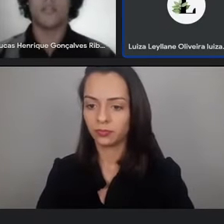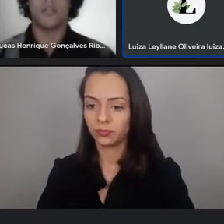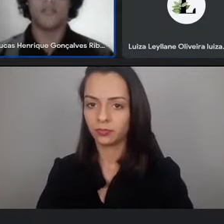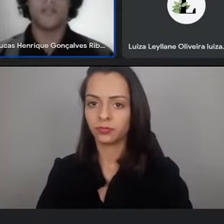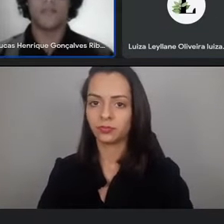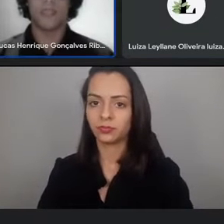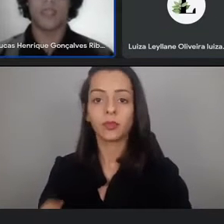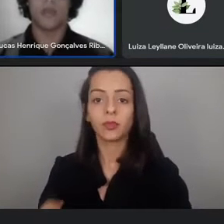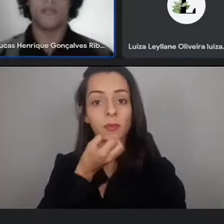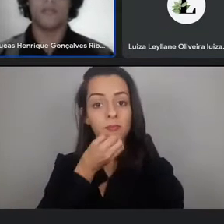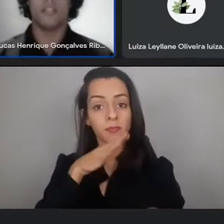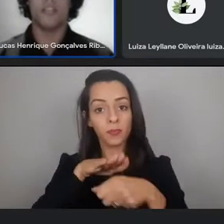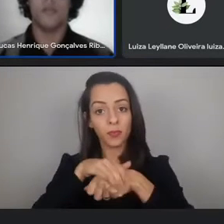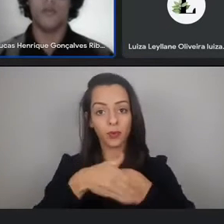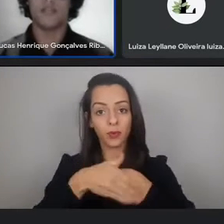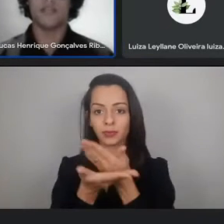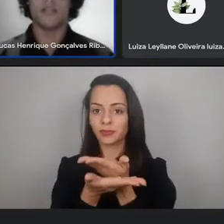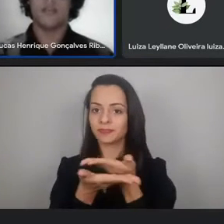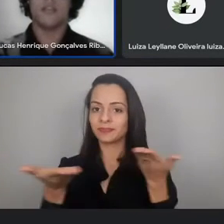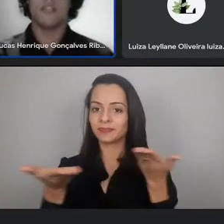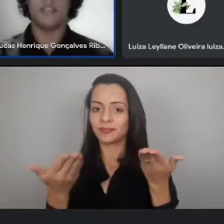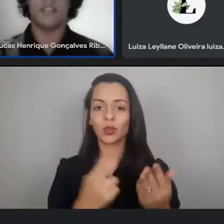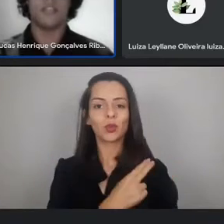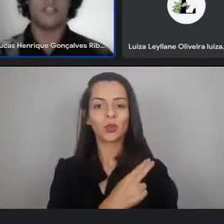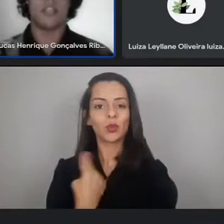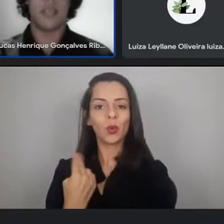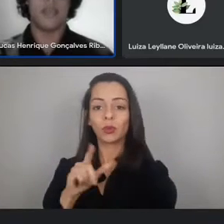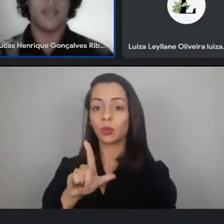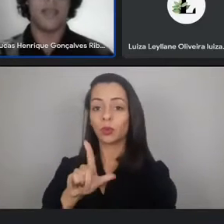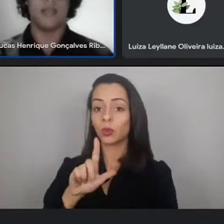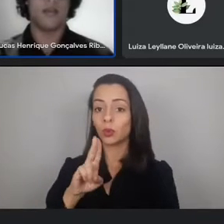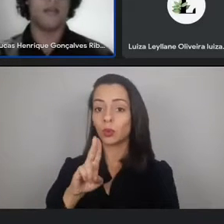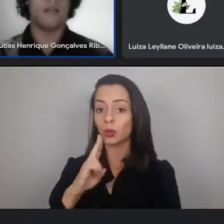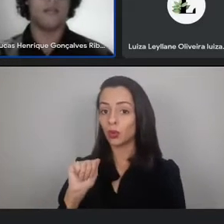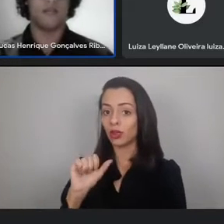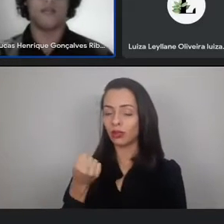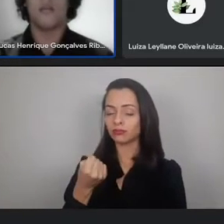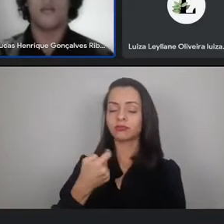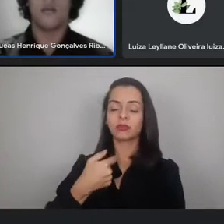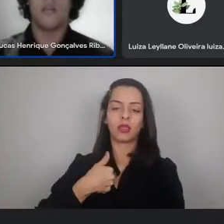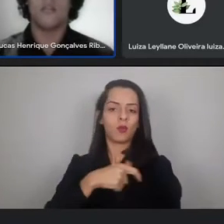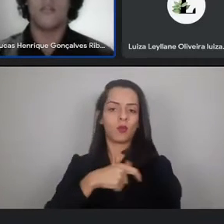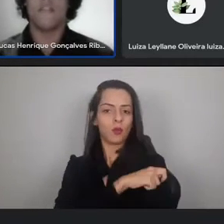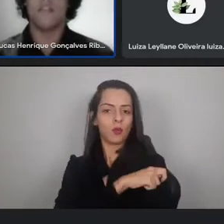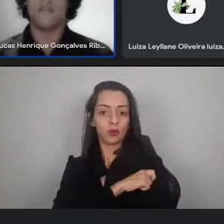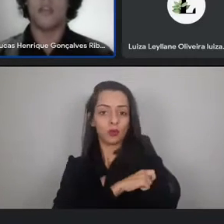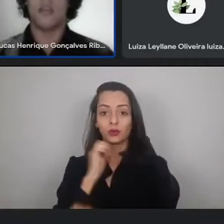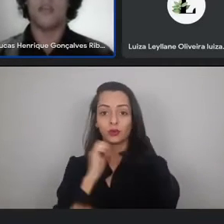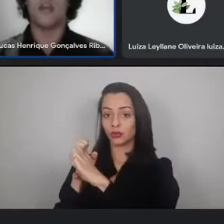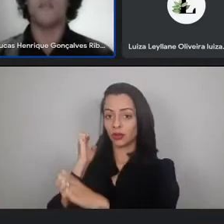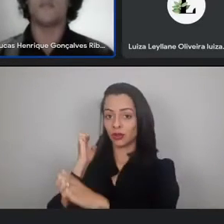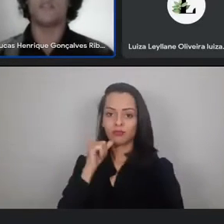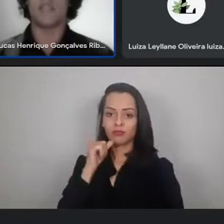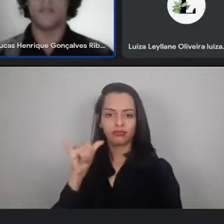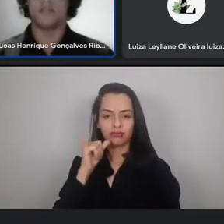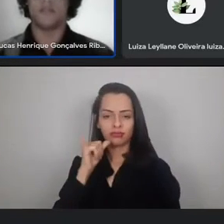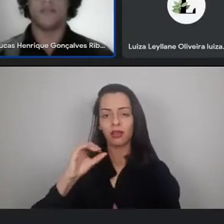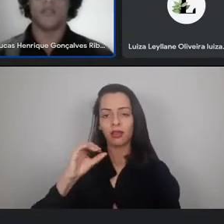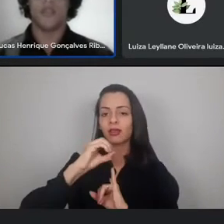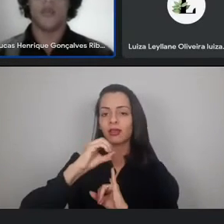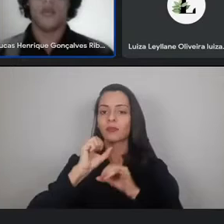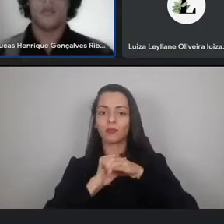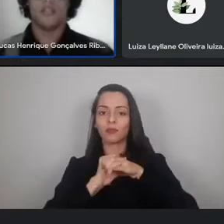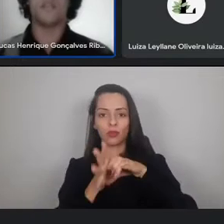Boa noite a todos. Me chamo Lucas, discente de Engenharia Elétrica do IFMG Campus Montes